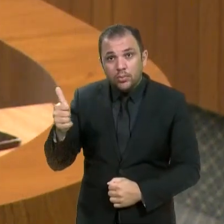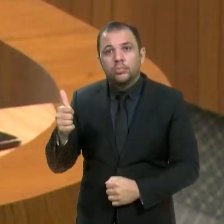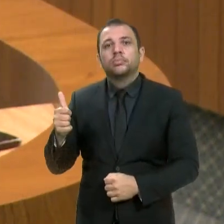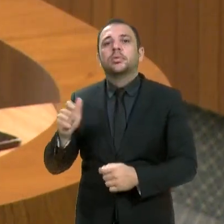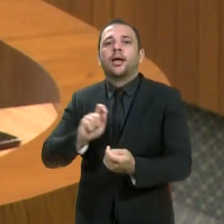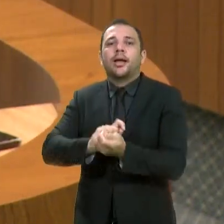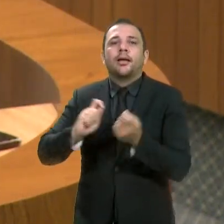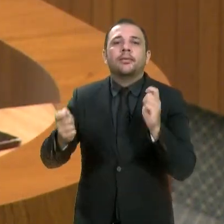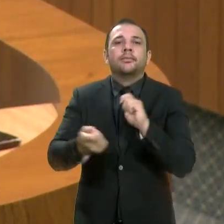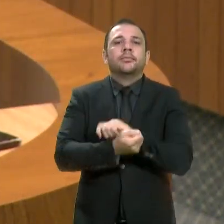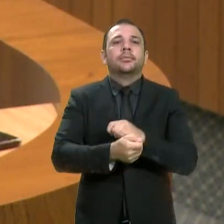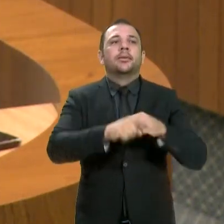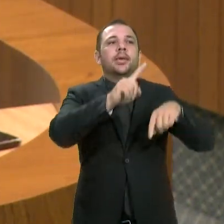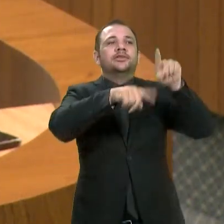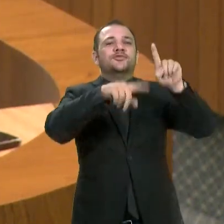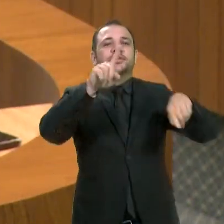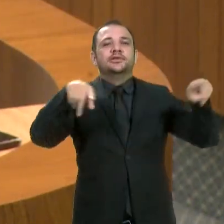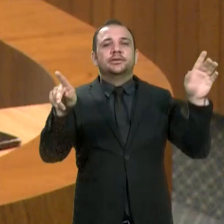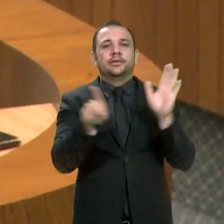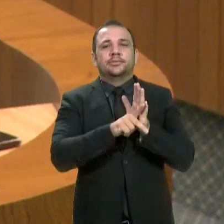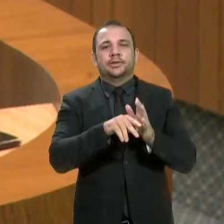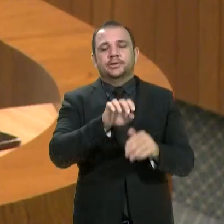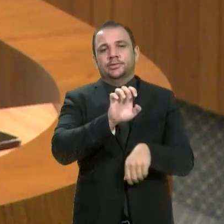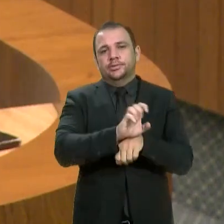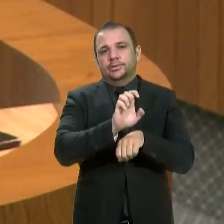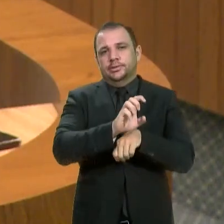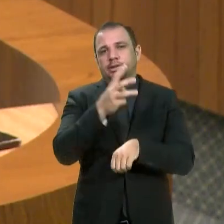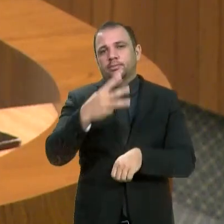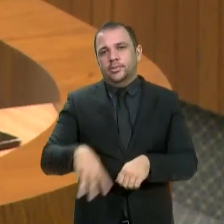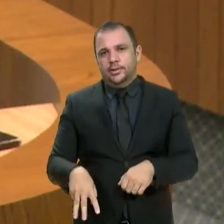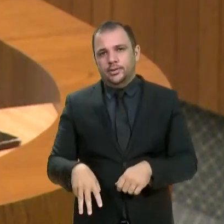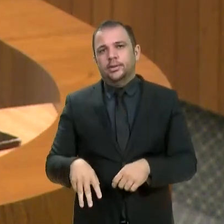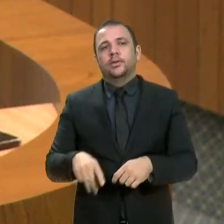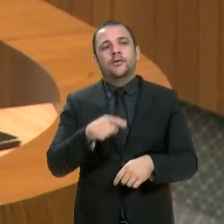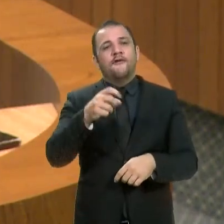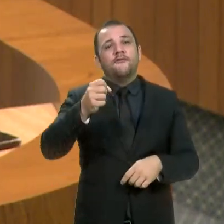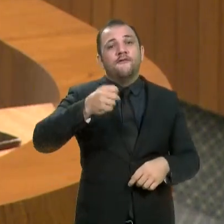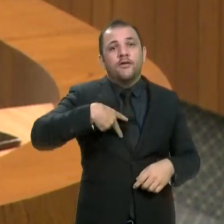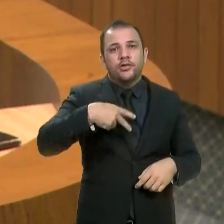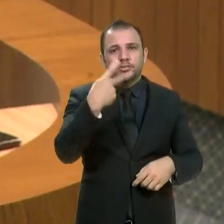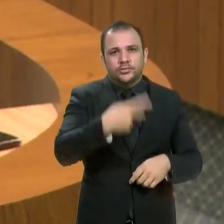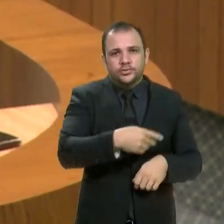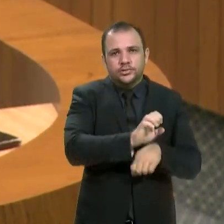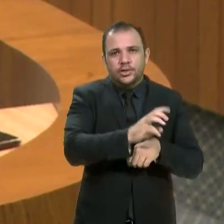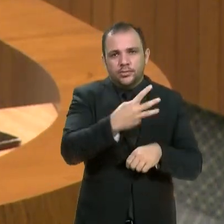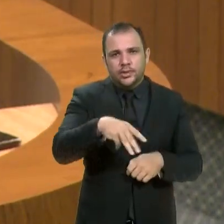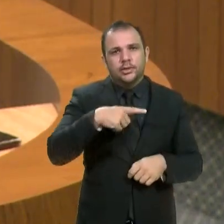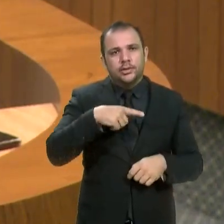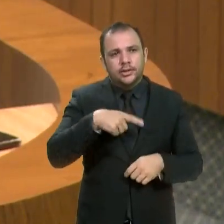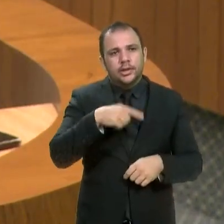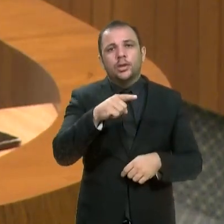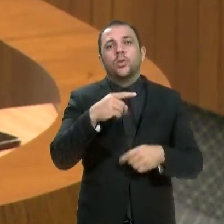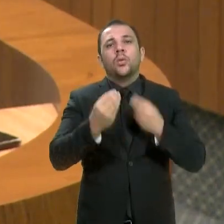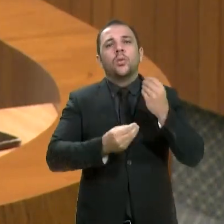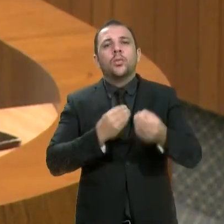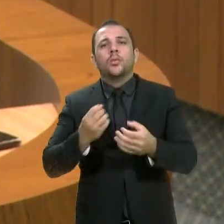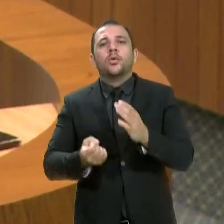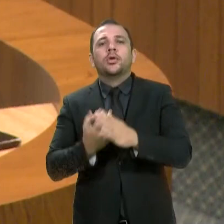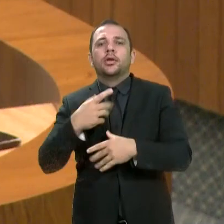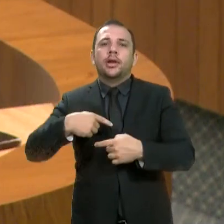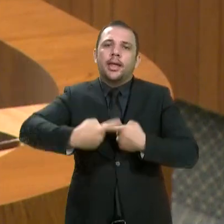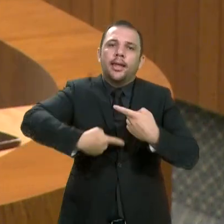pluralidade desse Estado, concluindo, presidenta, para a pluralidade e as vocações desse Estado através das suas cadeias produtivas, de um